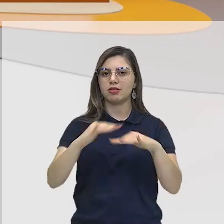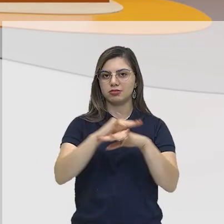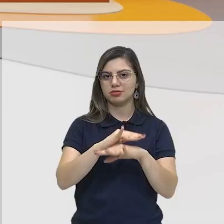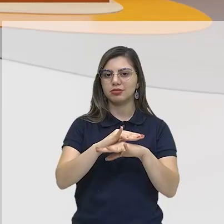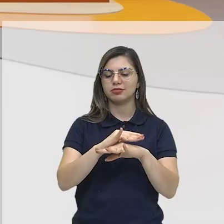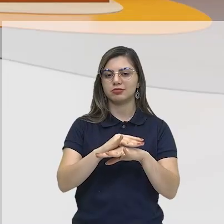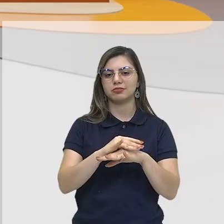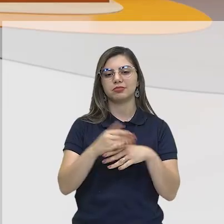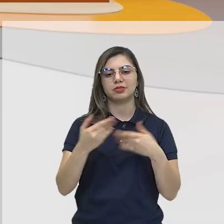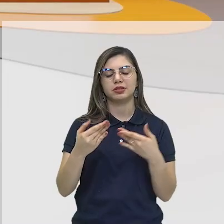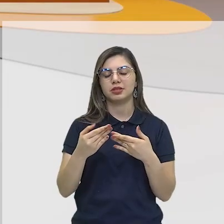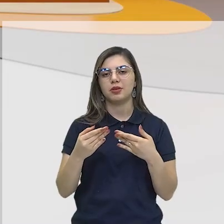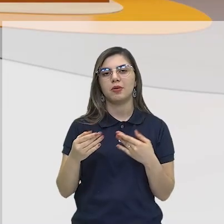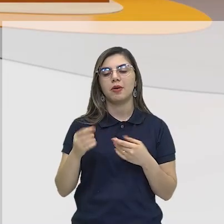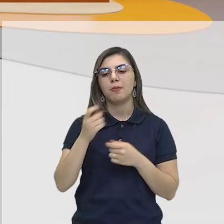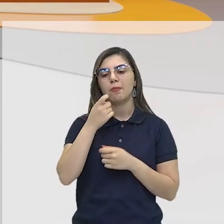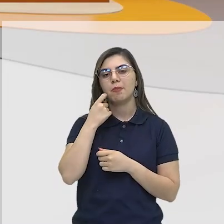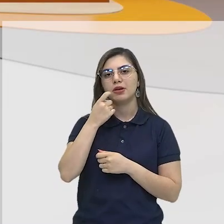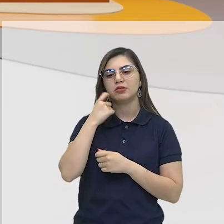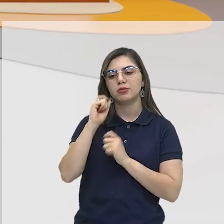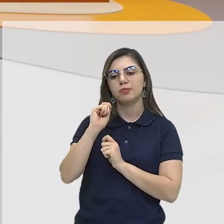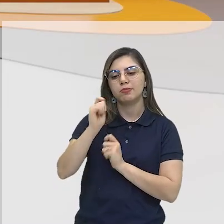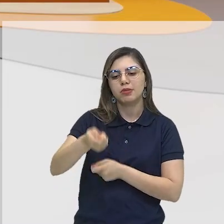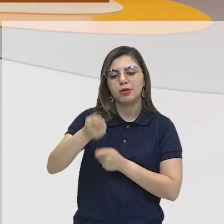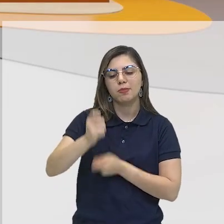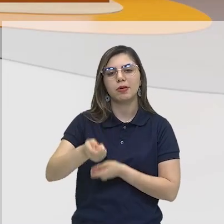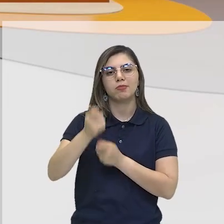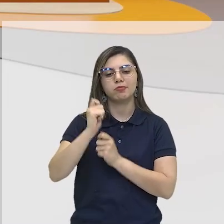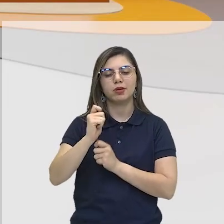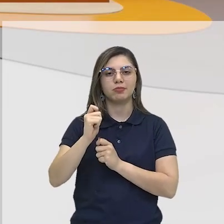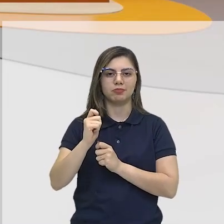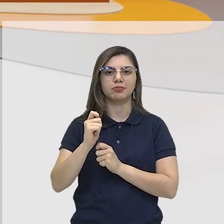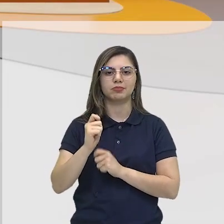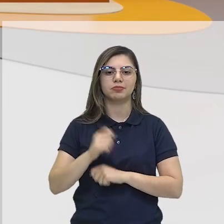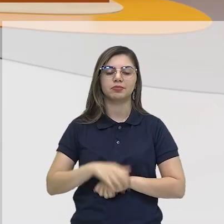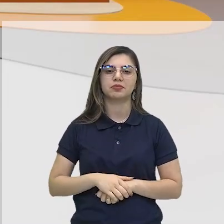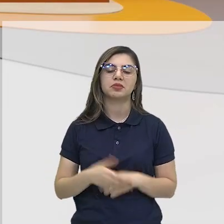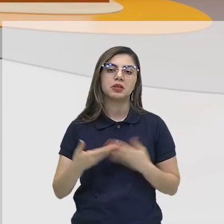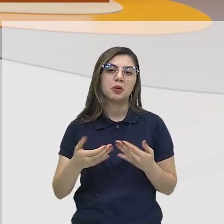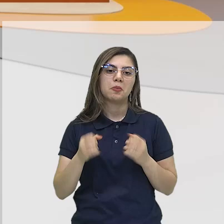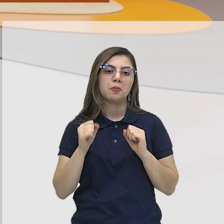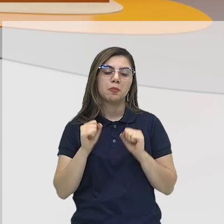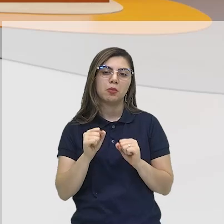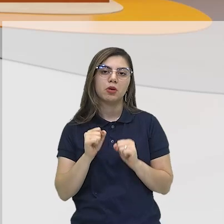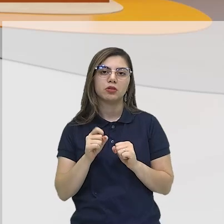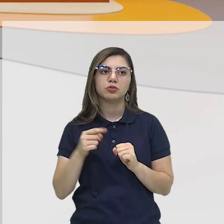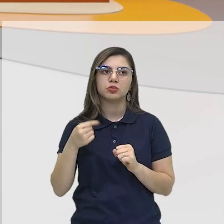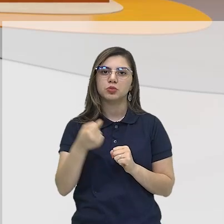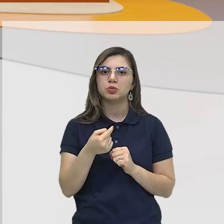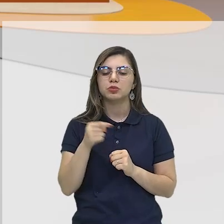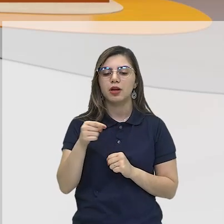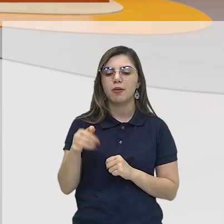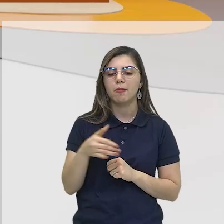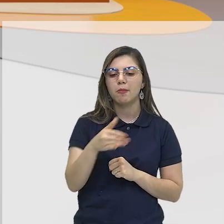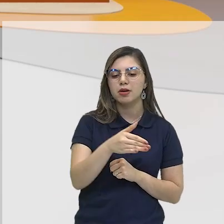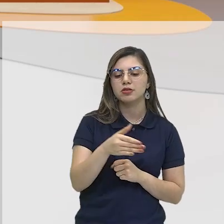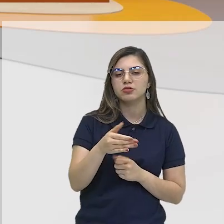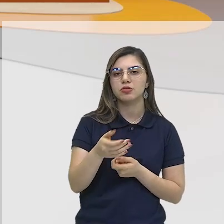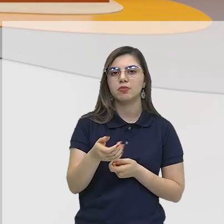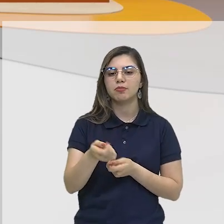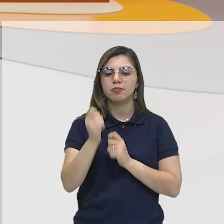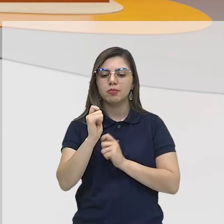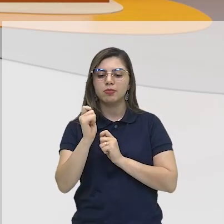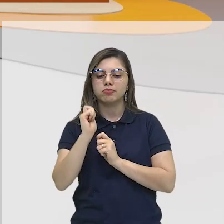todas esses animais que acabamos retirando do seu habitat, seja ele para consumo próprio, ou seja,